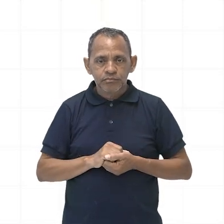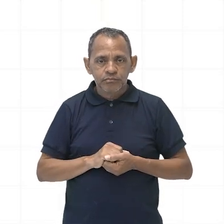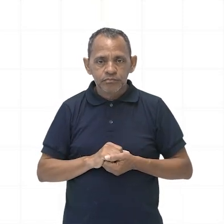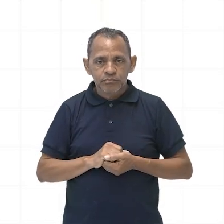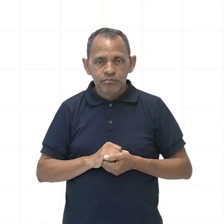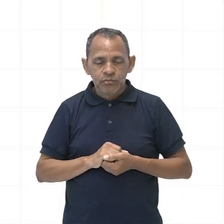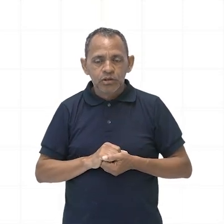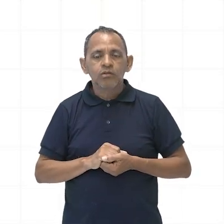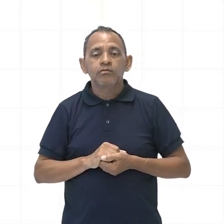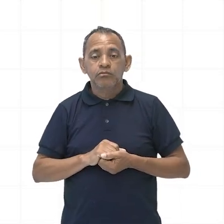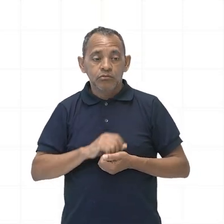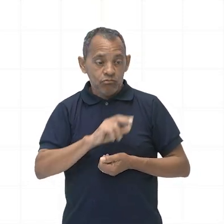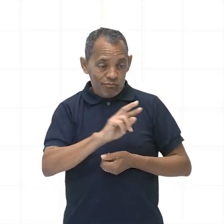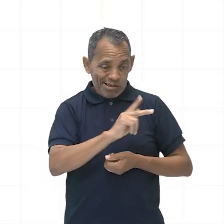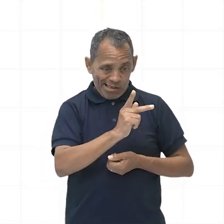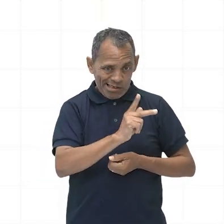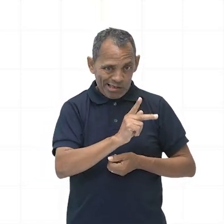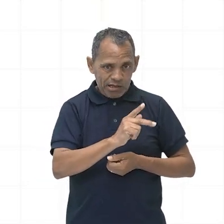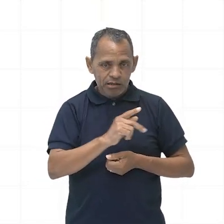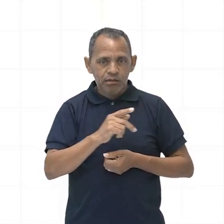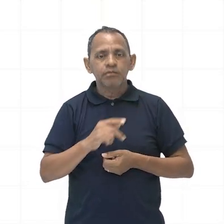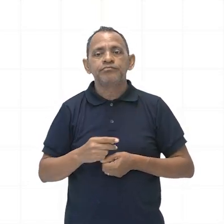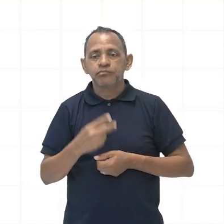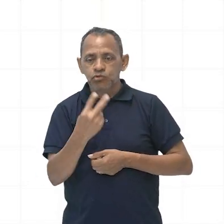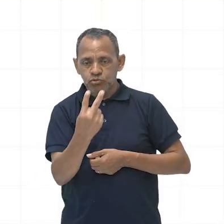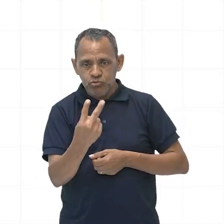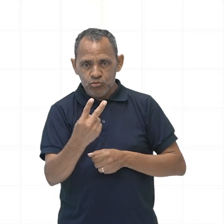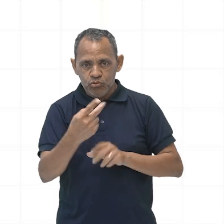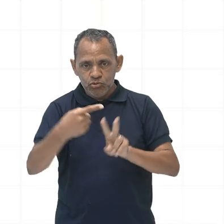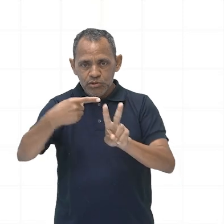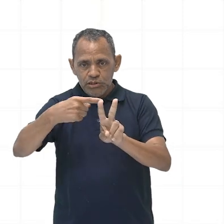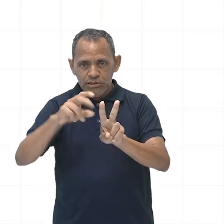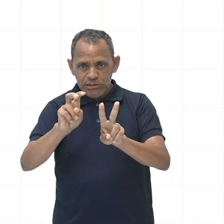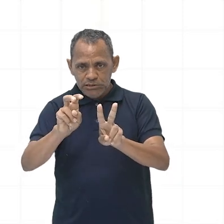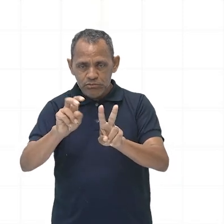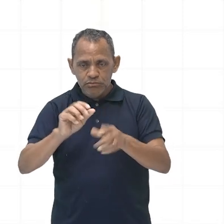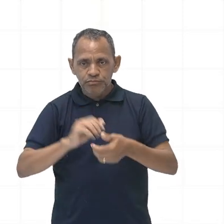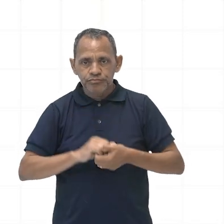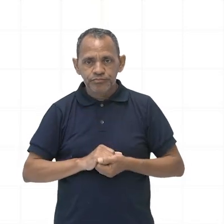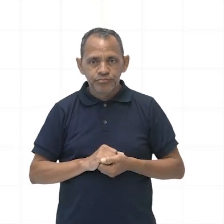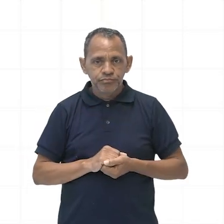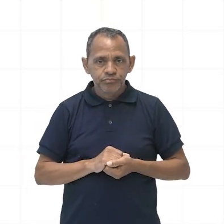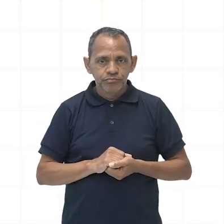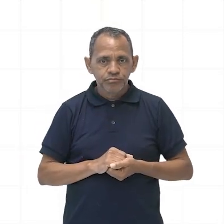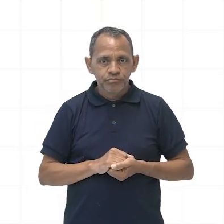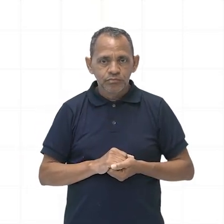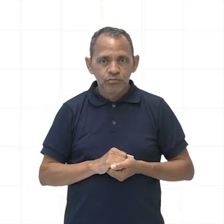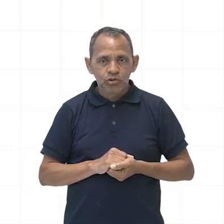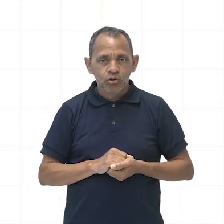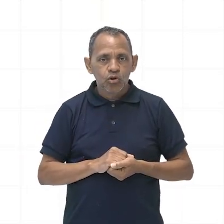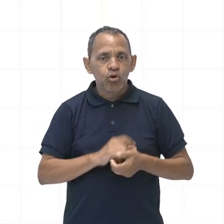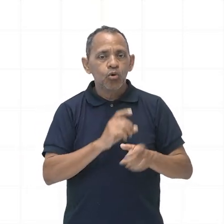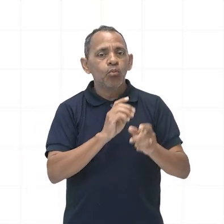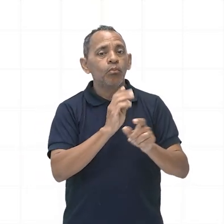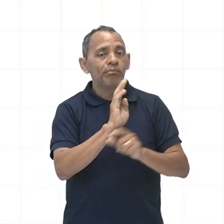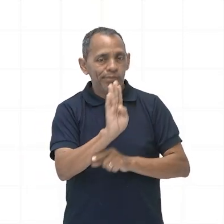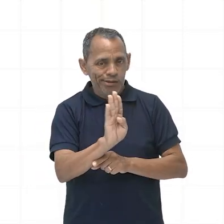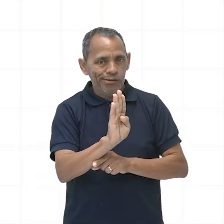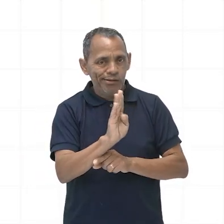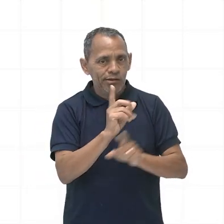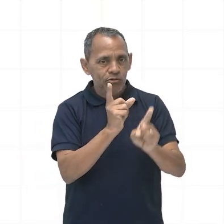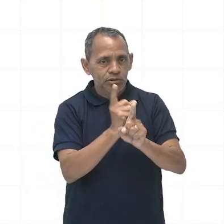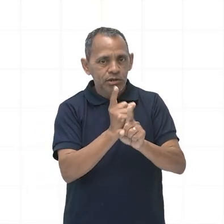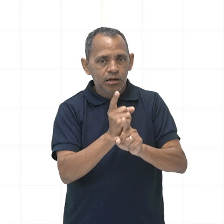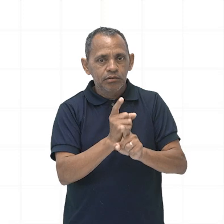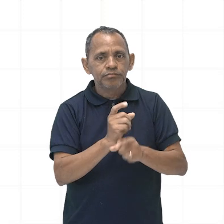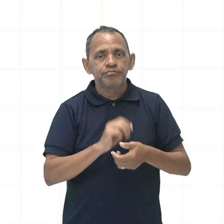2 raiz de 5. Então, 2 vezes raiz de 5. O B eu quero encontrar e o C a questão